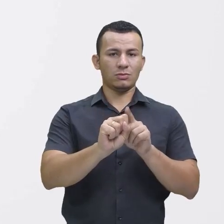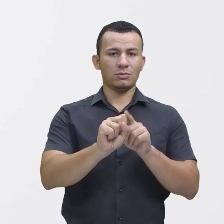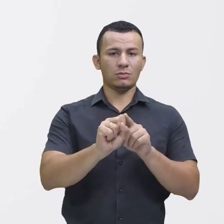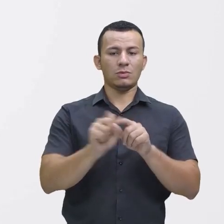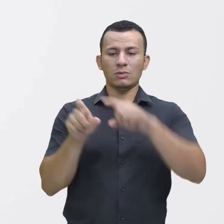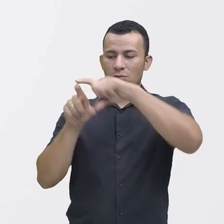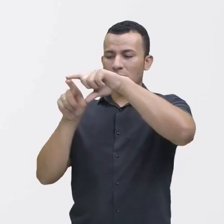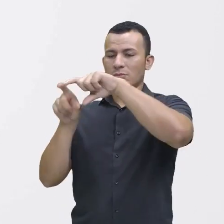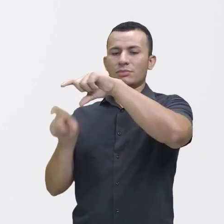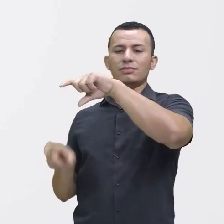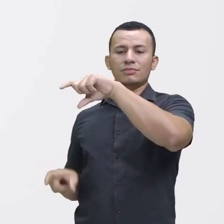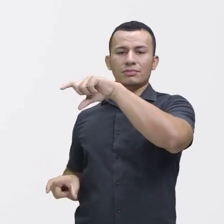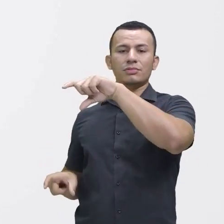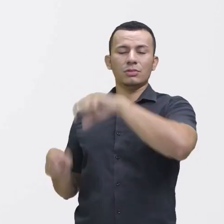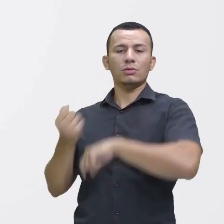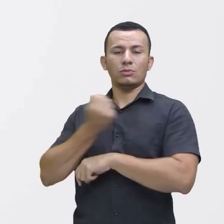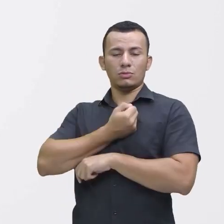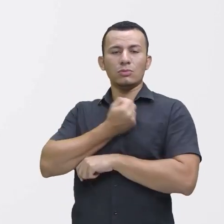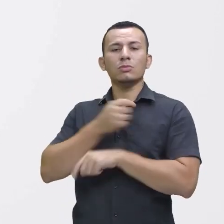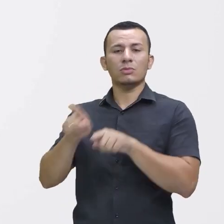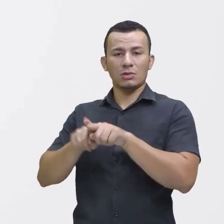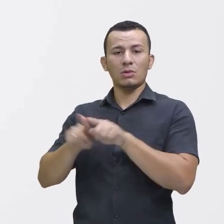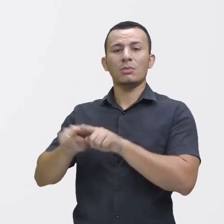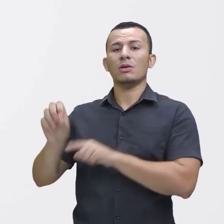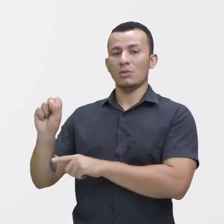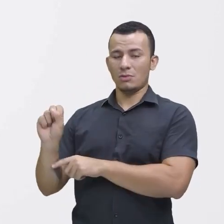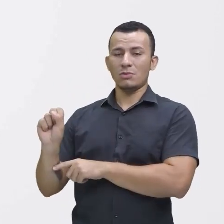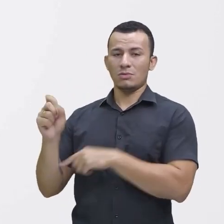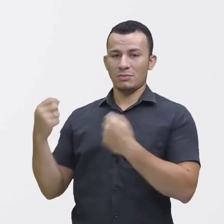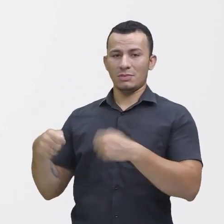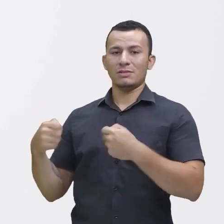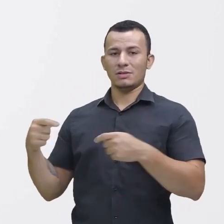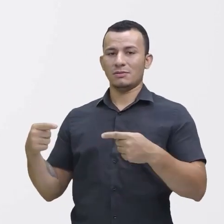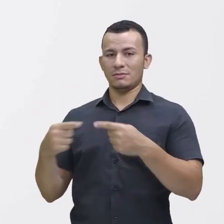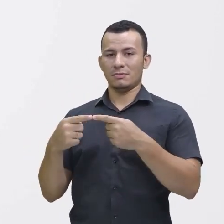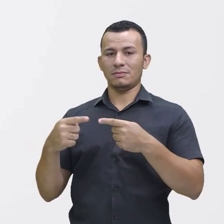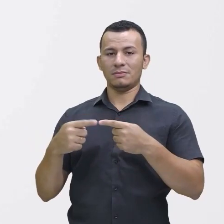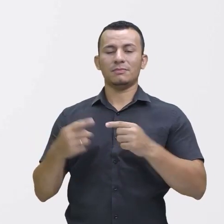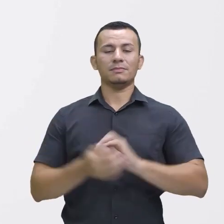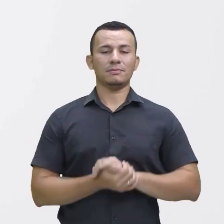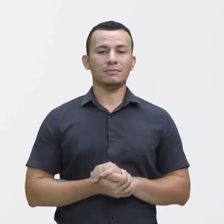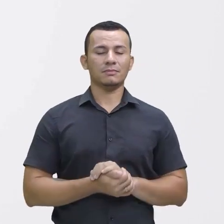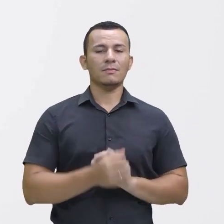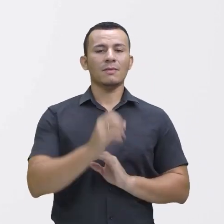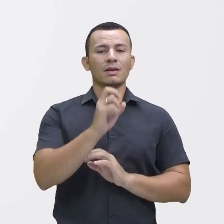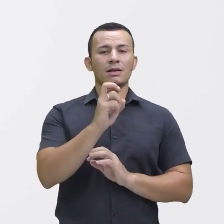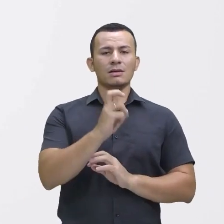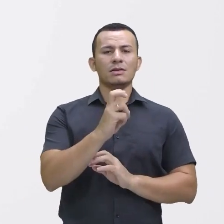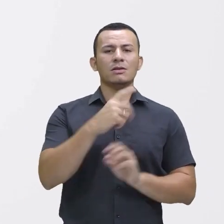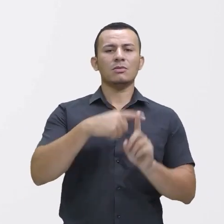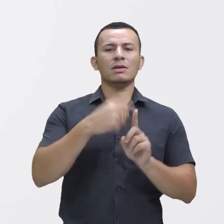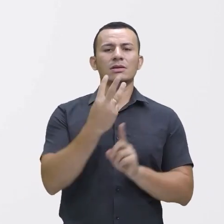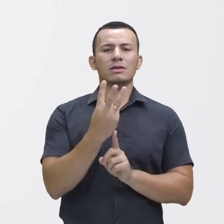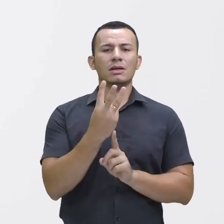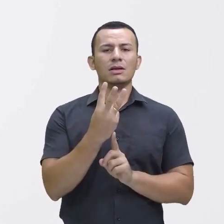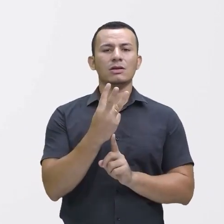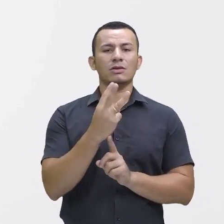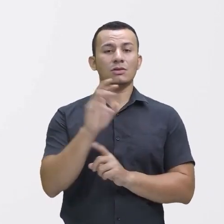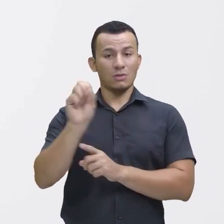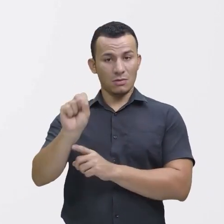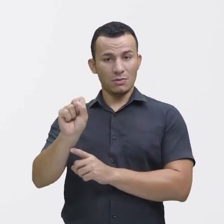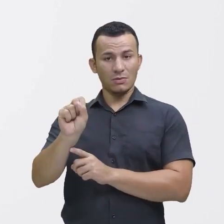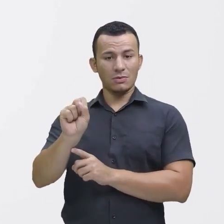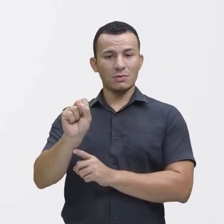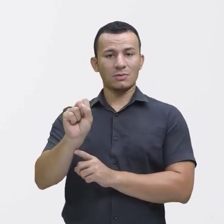aqui que o resultado tem que ser 8. Encontrou? Qual foi? 5 mais 3? 5 mais 3, 8?